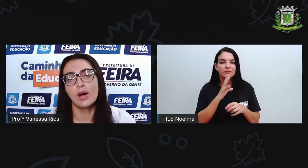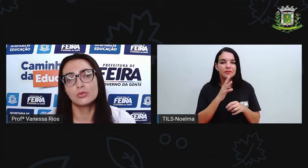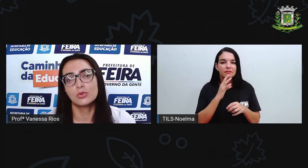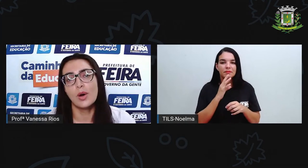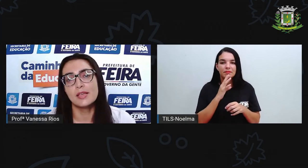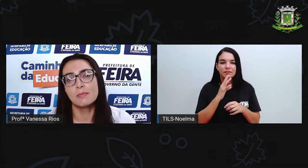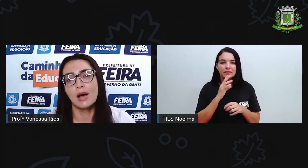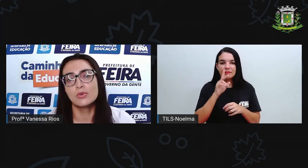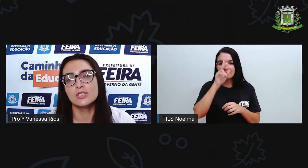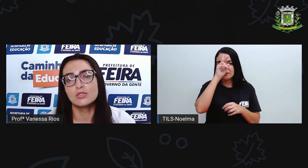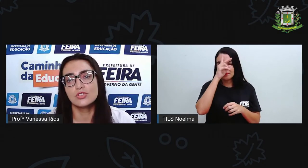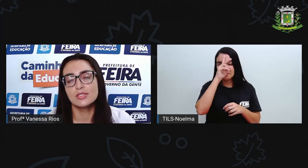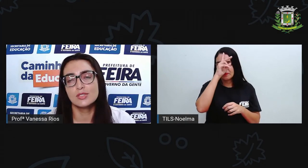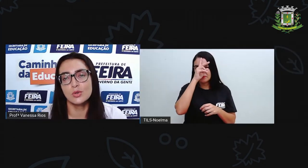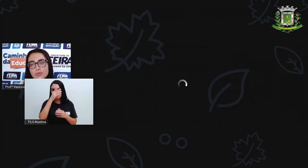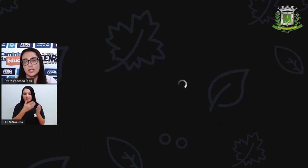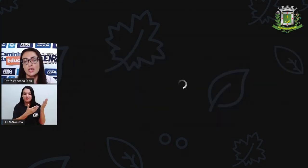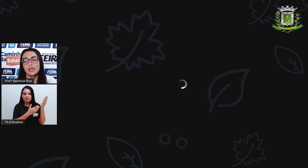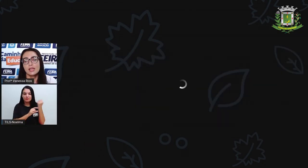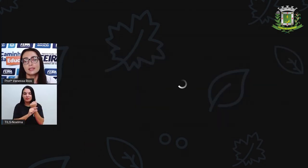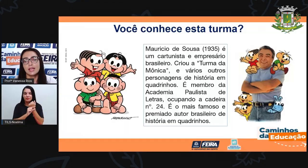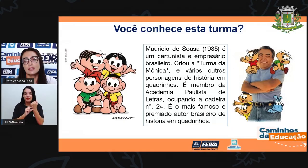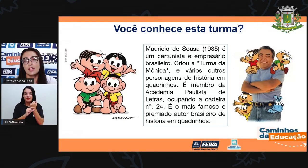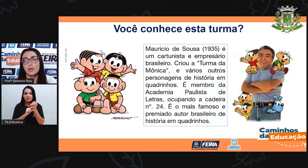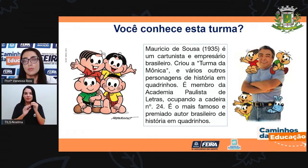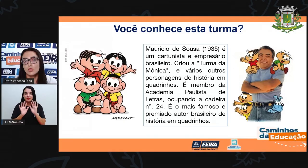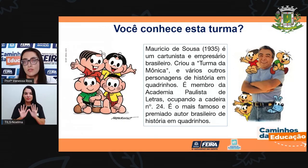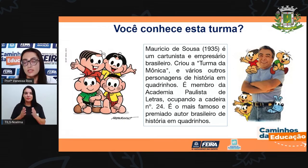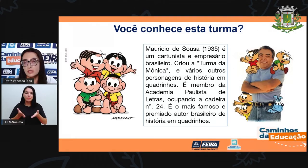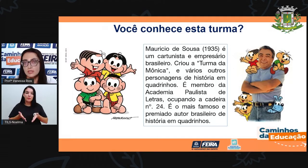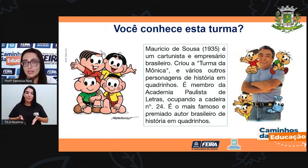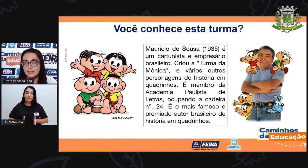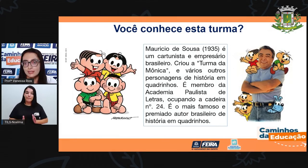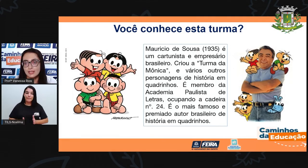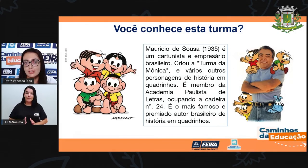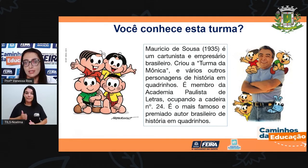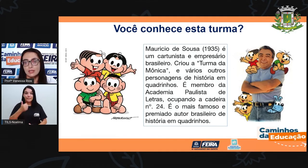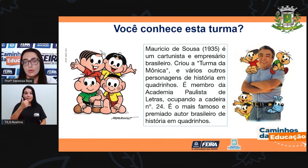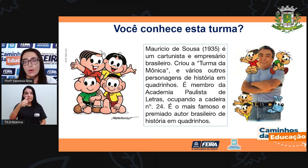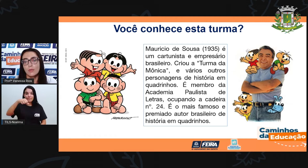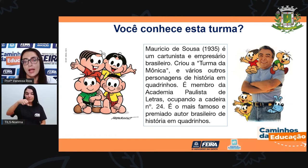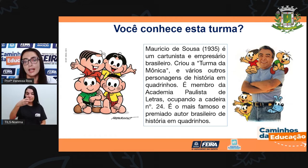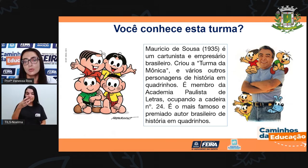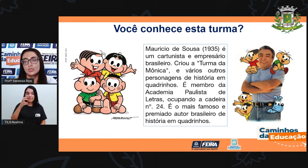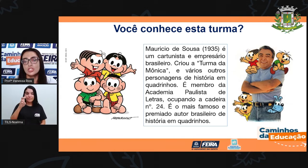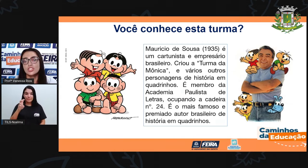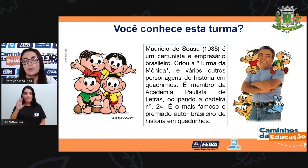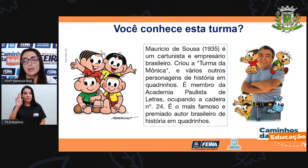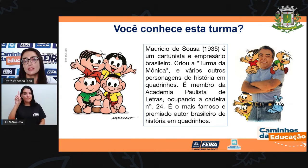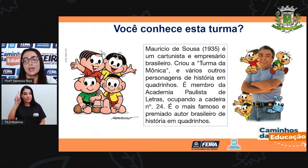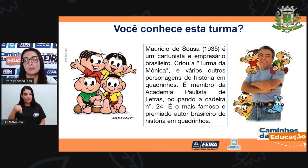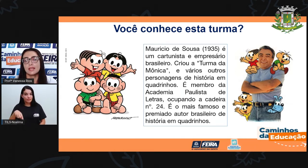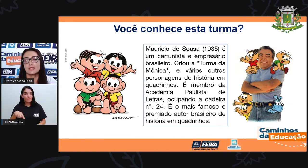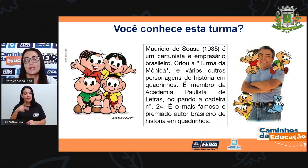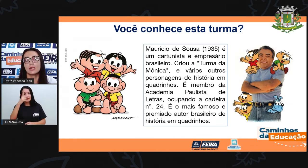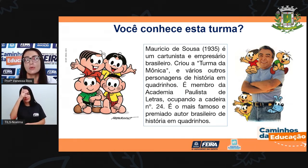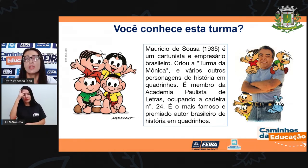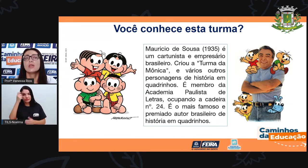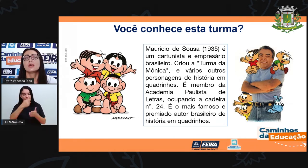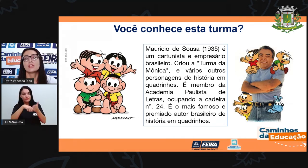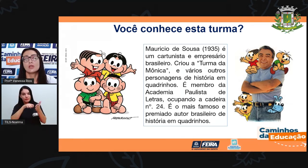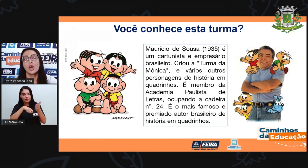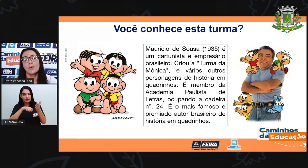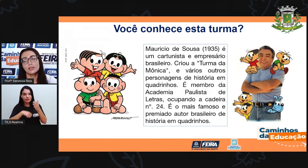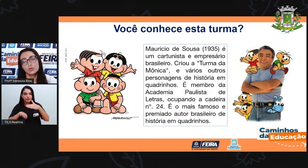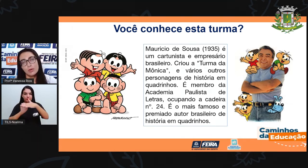do autor aí, Maurício de Souza. Ele nasceu em 1935, é um cartunista e empresário brasileiro,